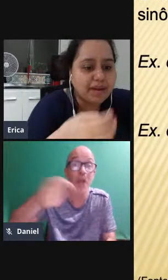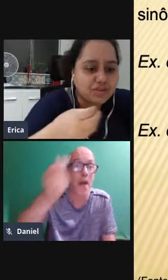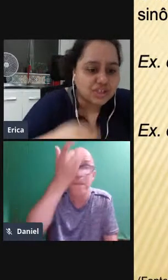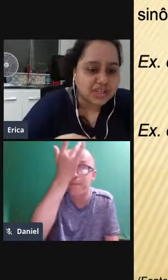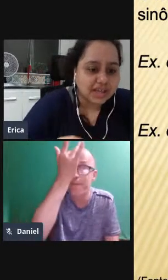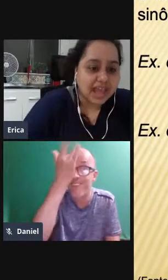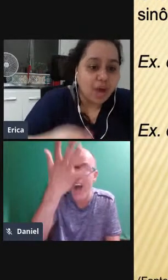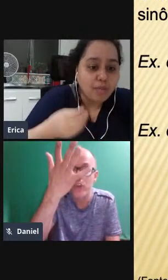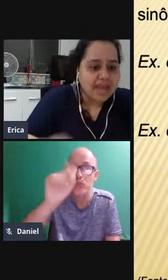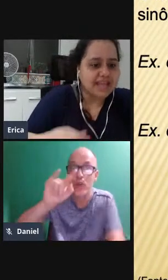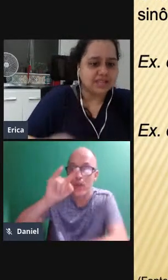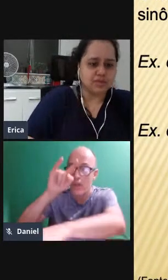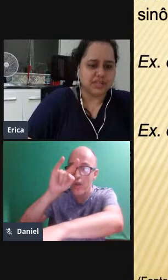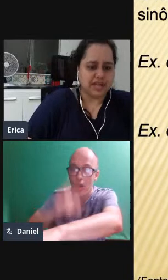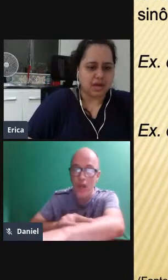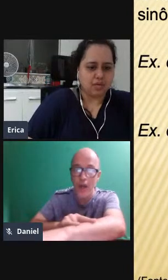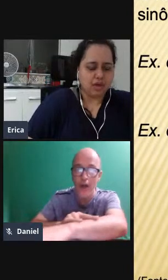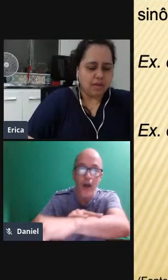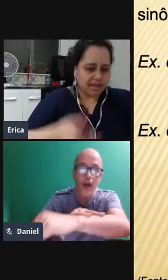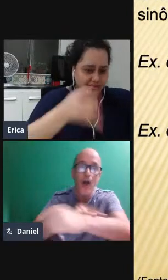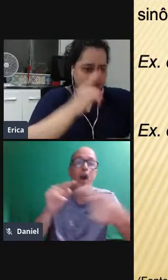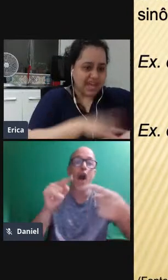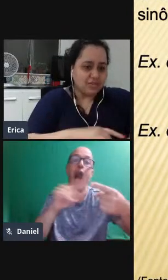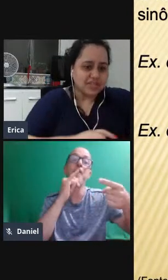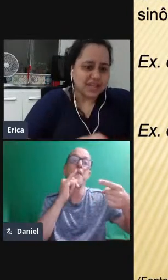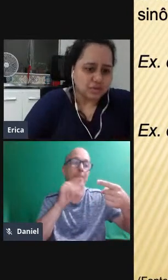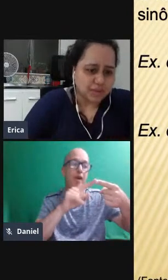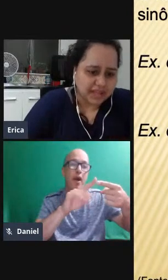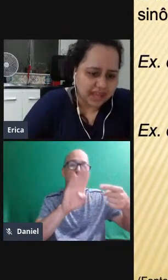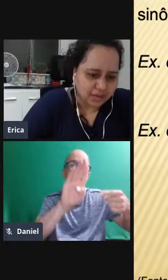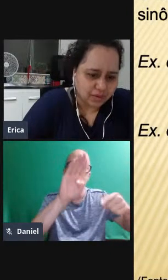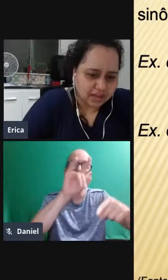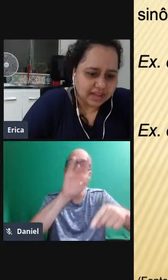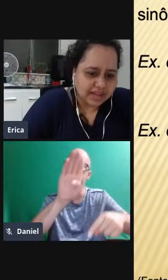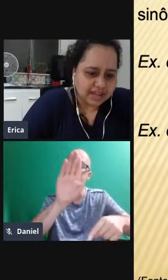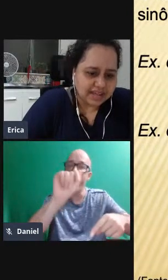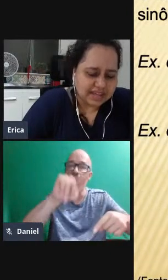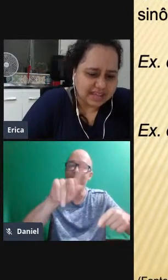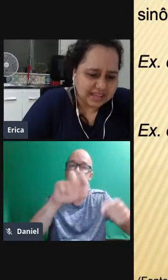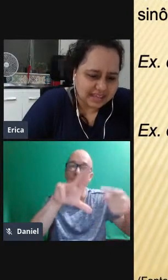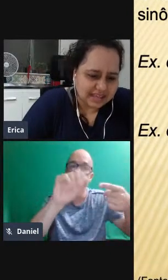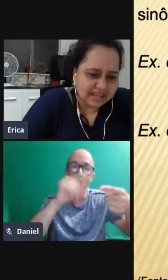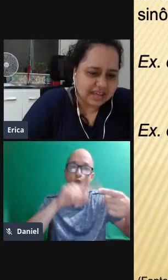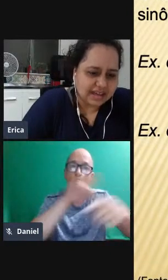Aí eu aprendi. É o mesmo sinal. Que eles fizeram um sinal de banheiro.